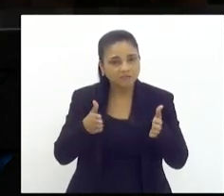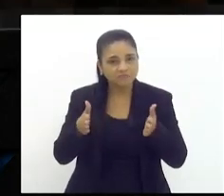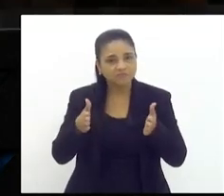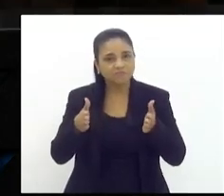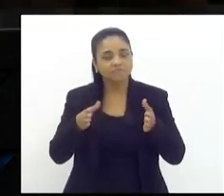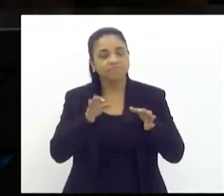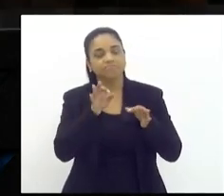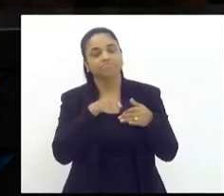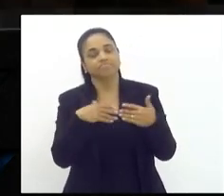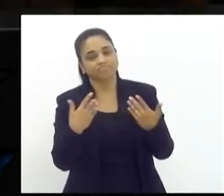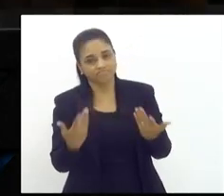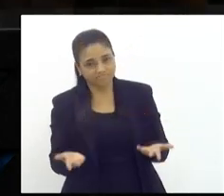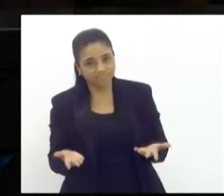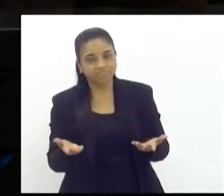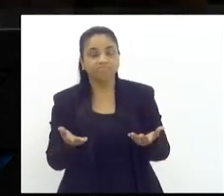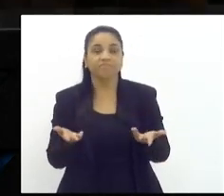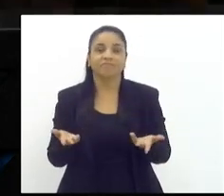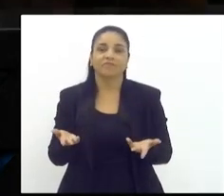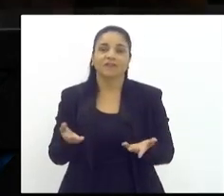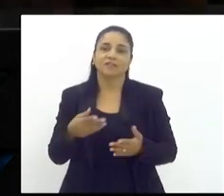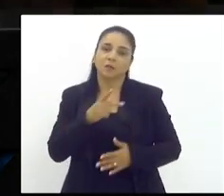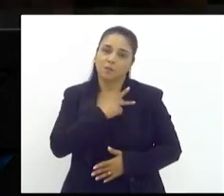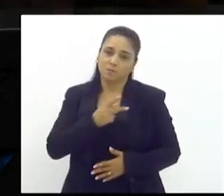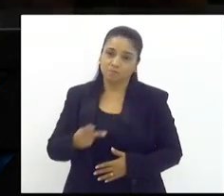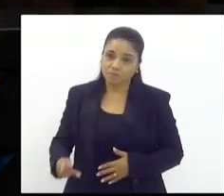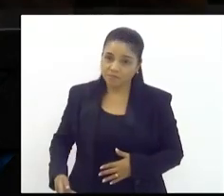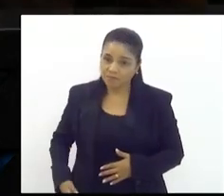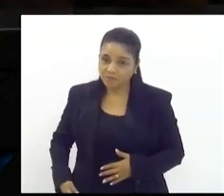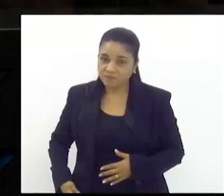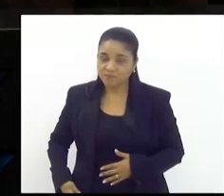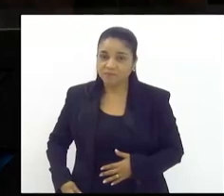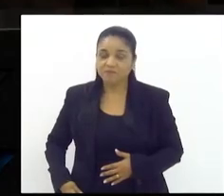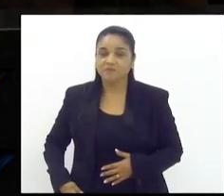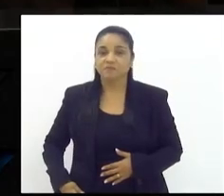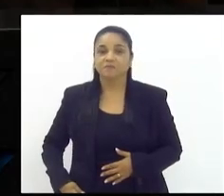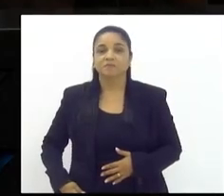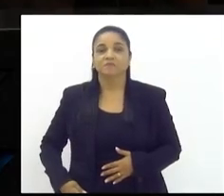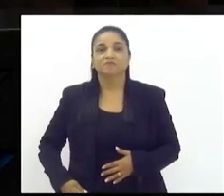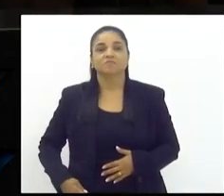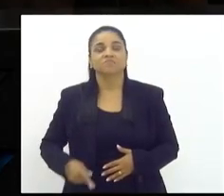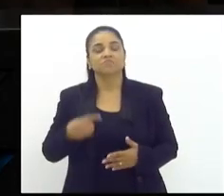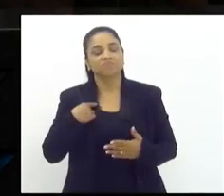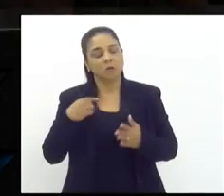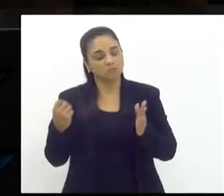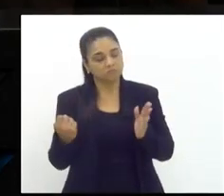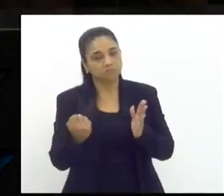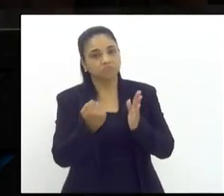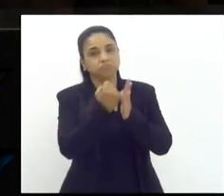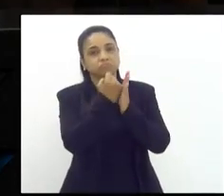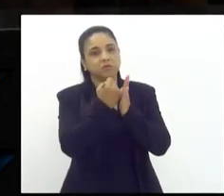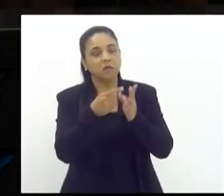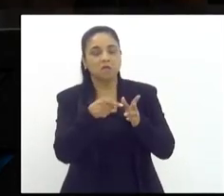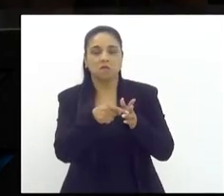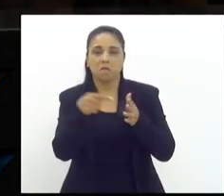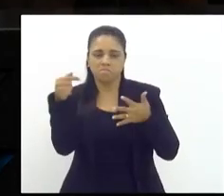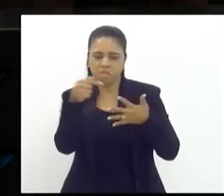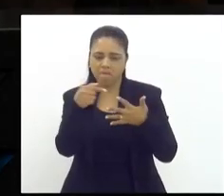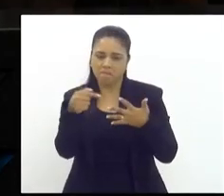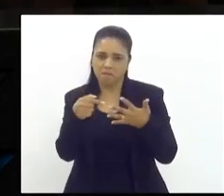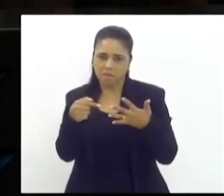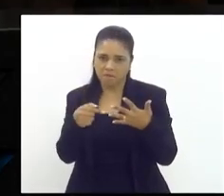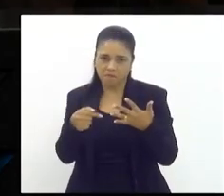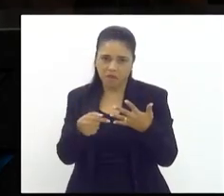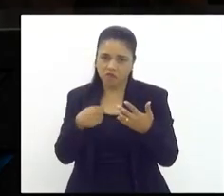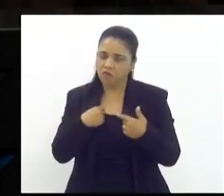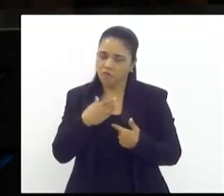juridicidade assim pô senhora Presidente tô sustentando os meus destaques não vou pedir